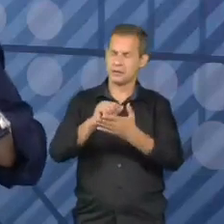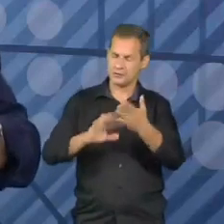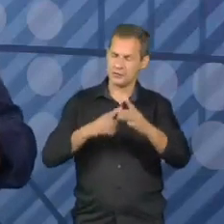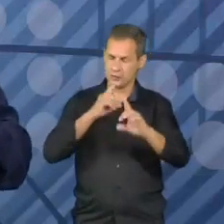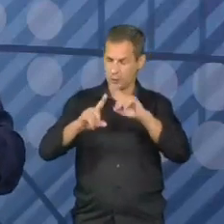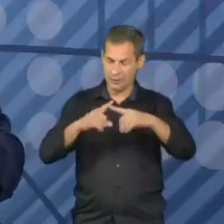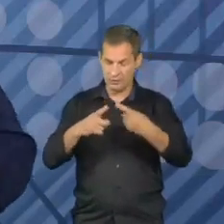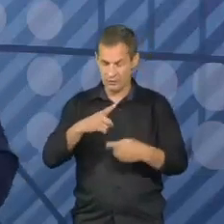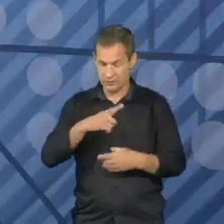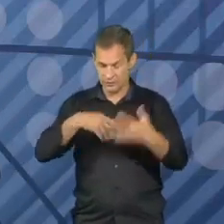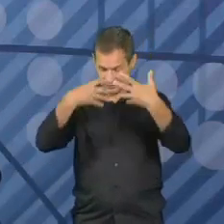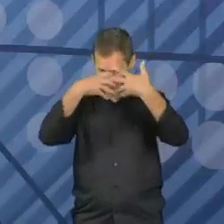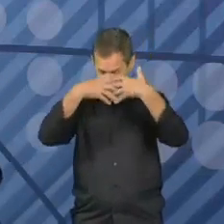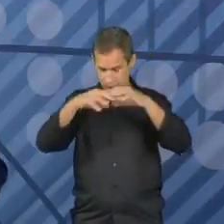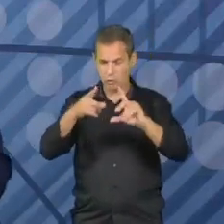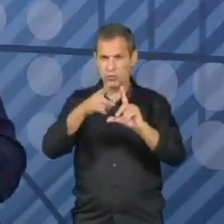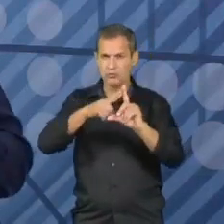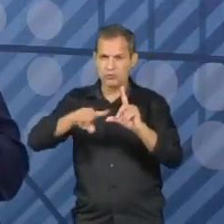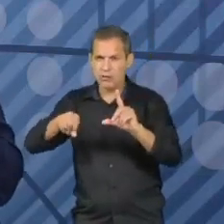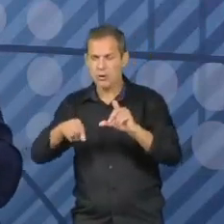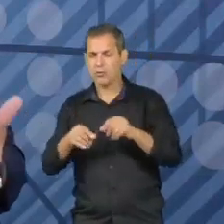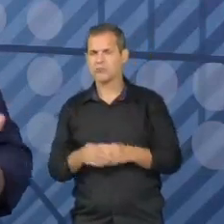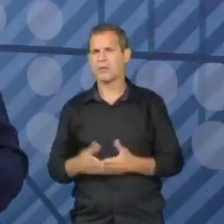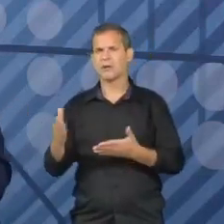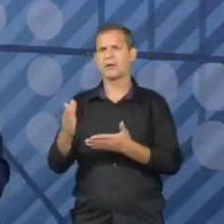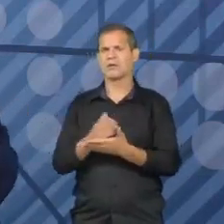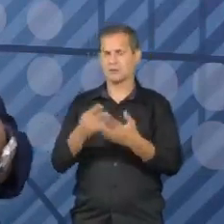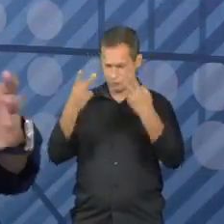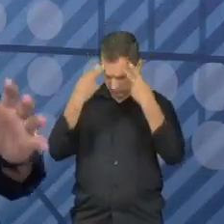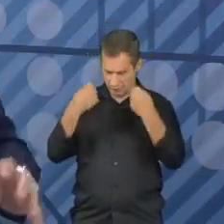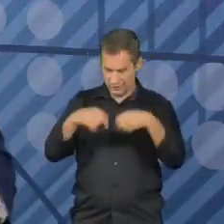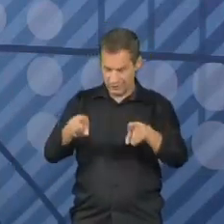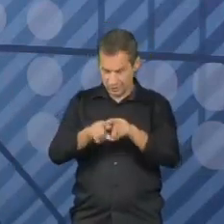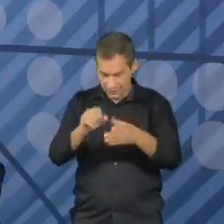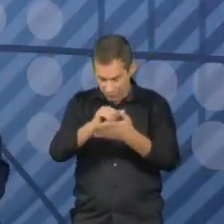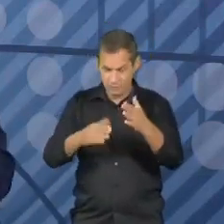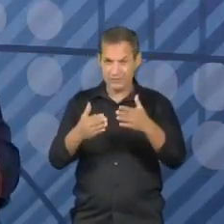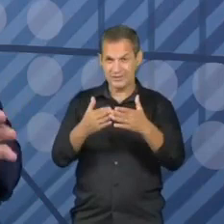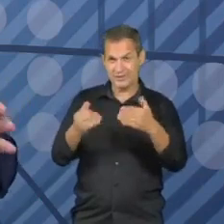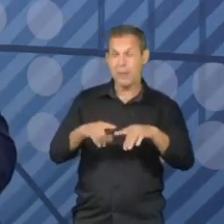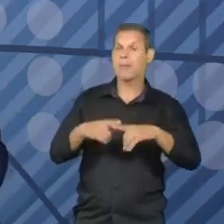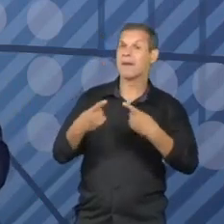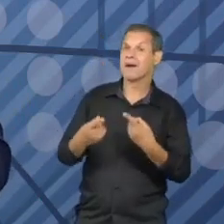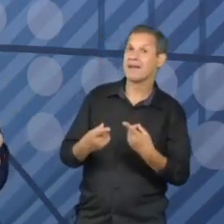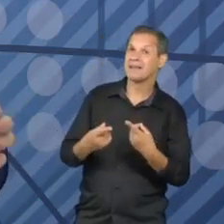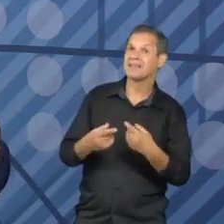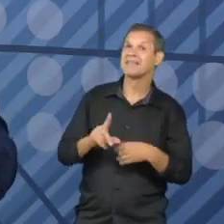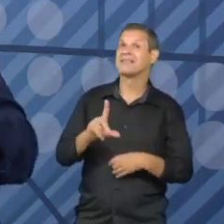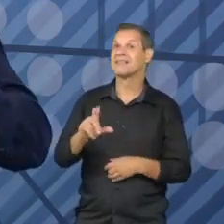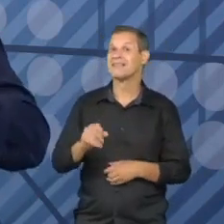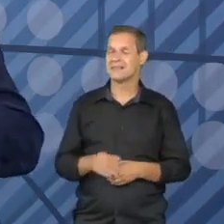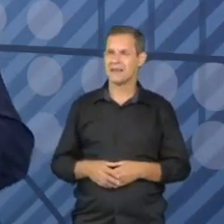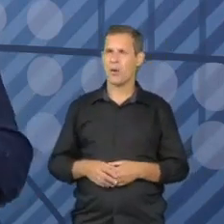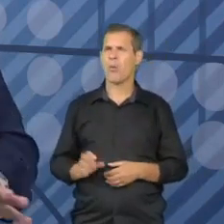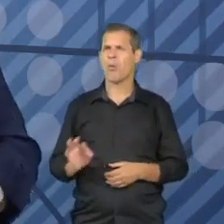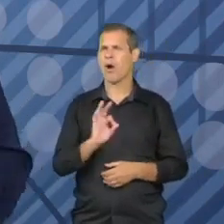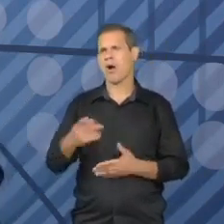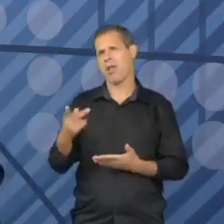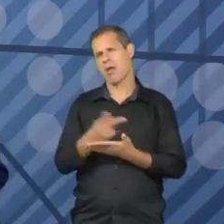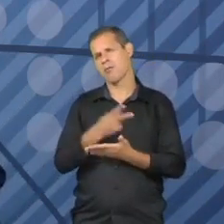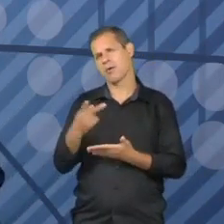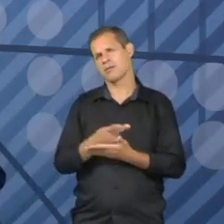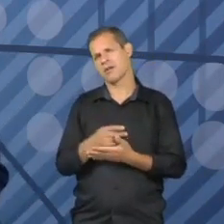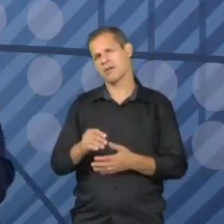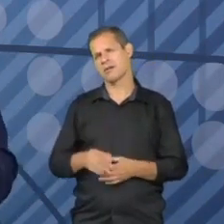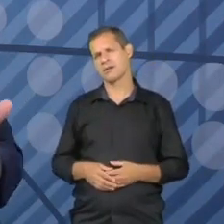pensar numa curva de distribuição normal. E depende muito do que o exercício está pedindo. Se é uma margem de erro de um